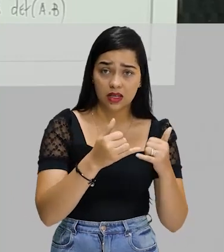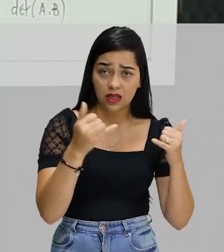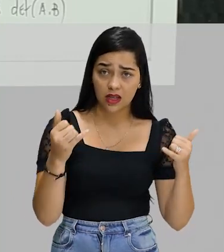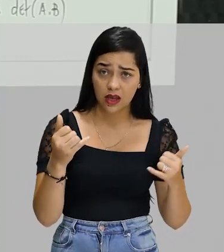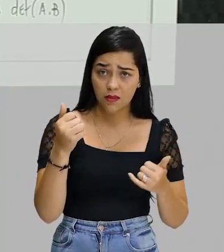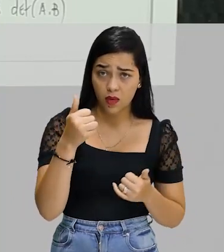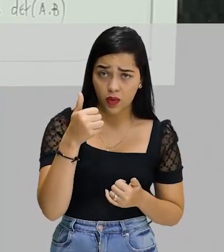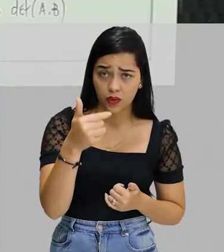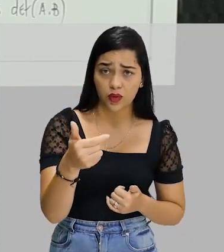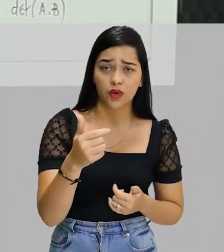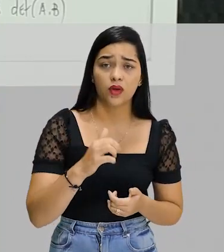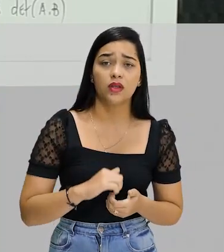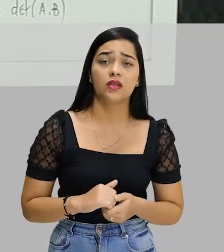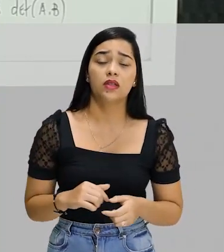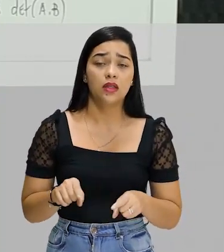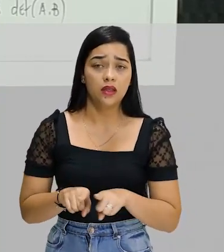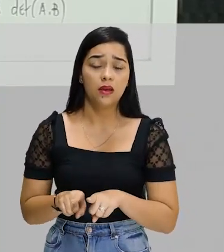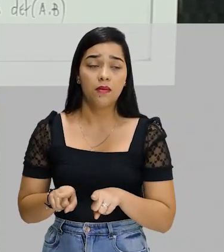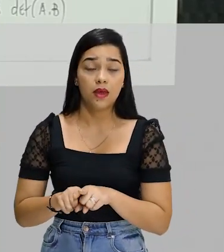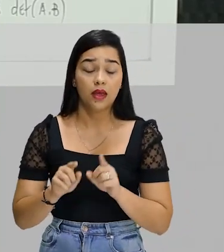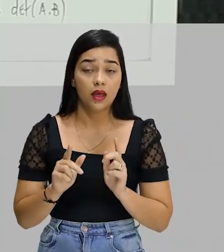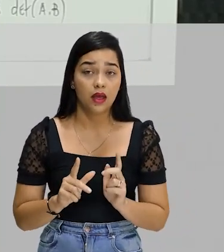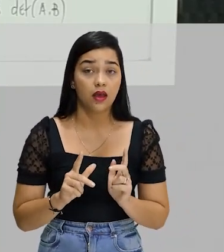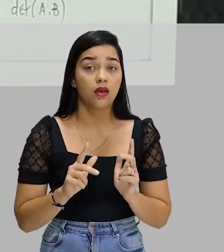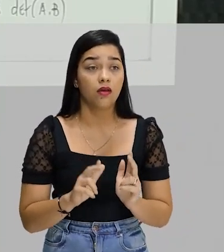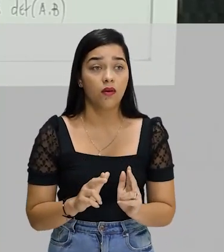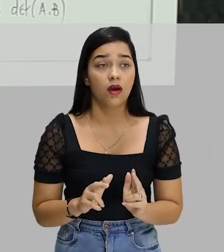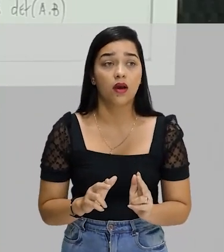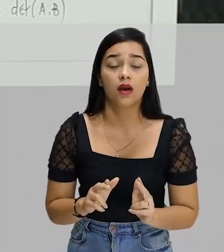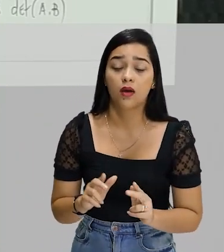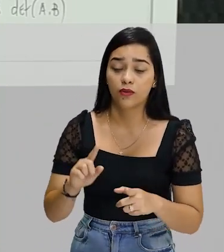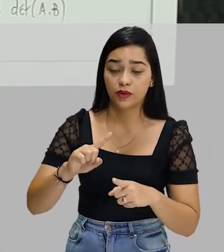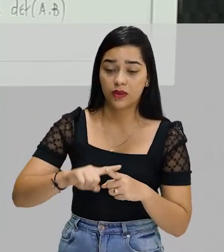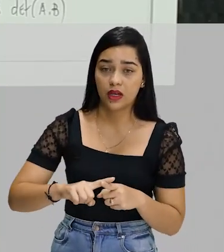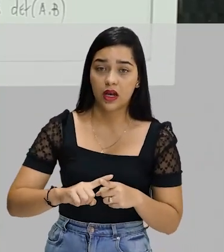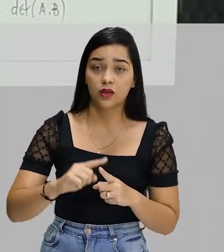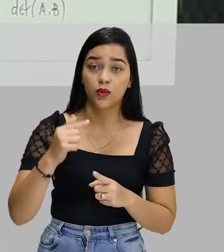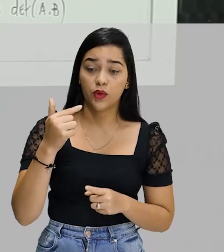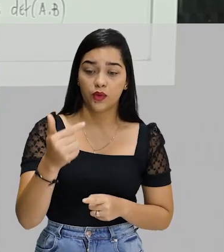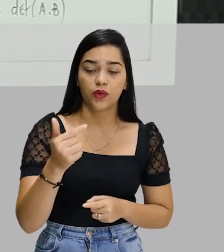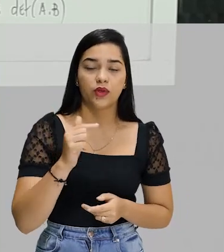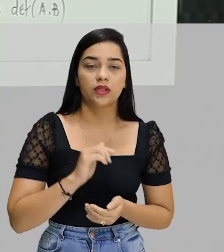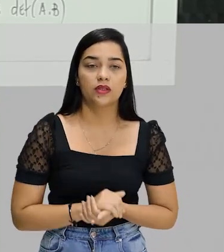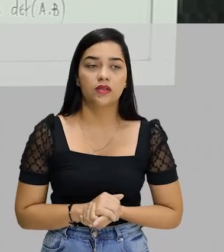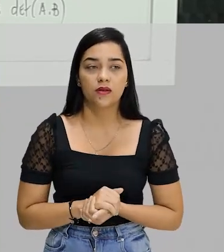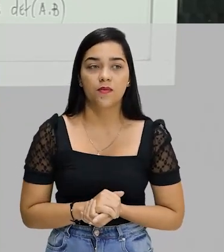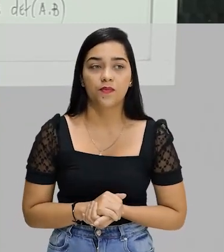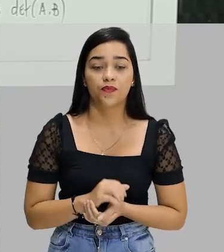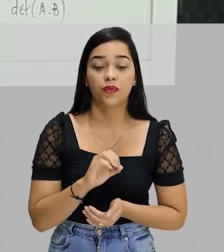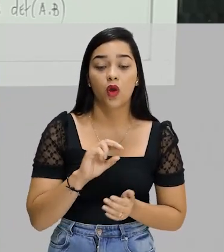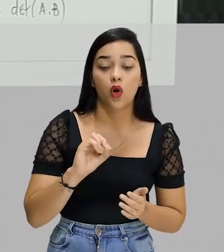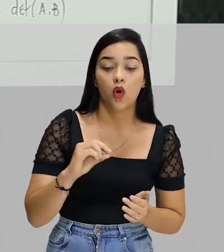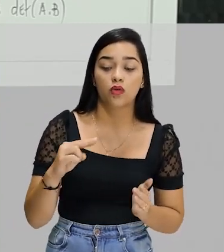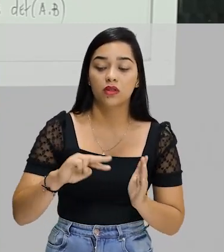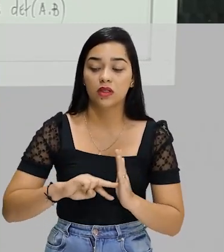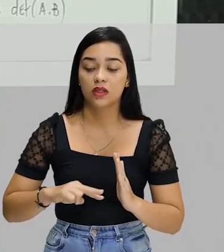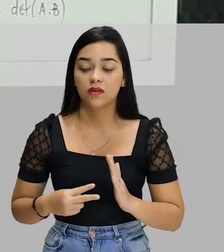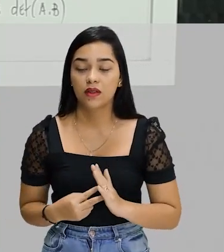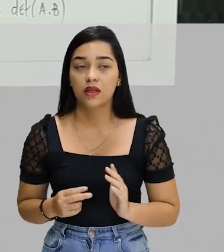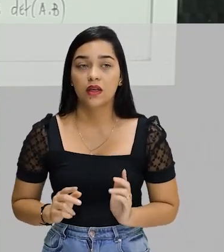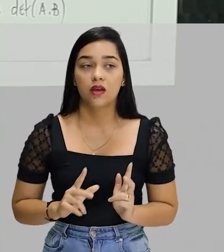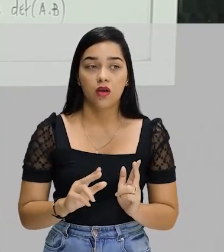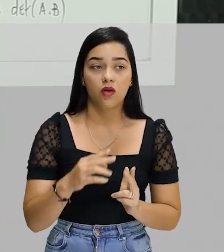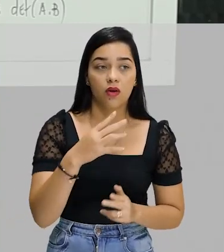por 2, esse determinante aqui também vai ser multiplicado por 2. Ou seja, aqui vai